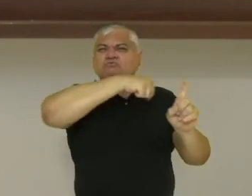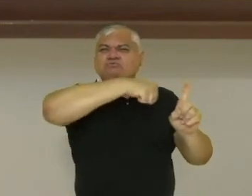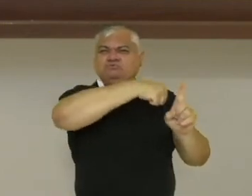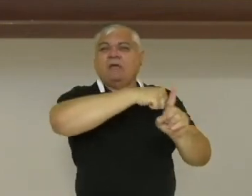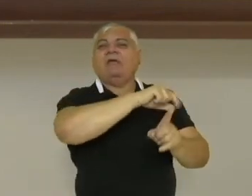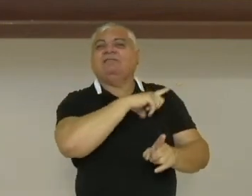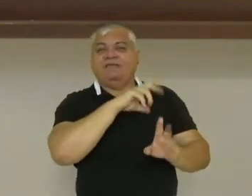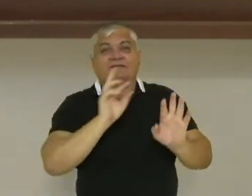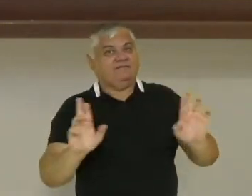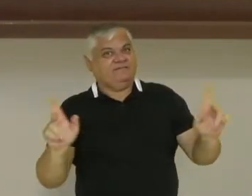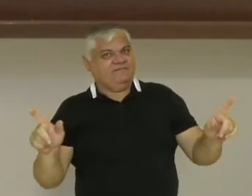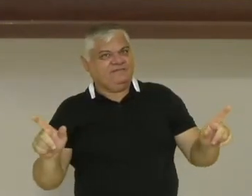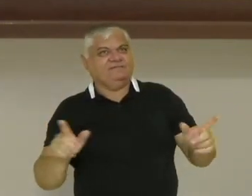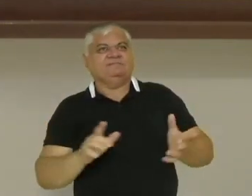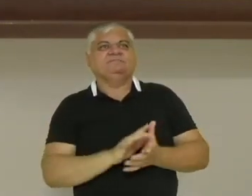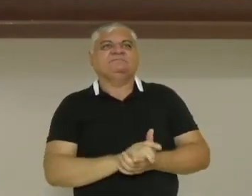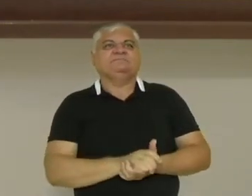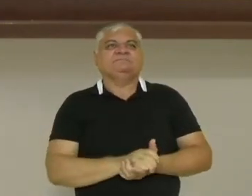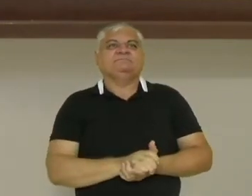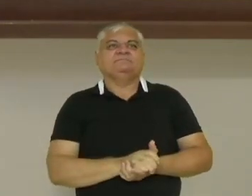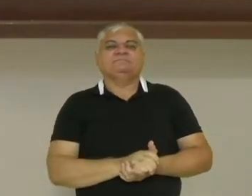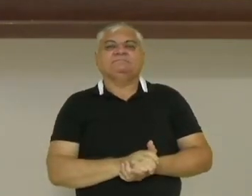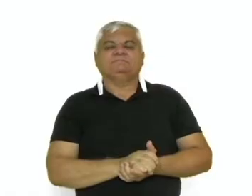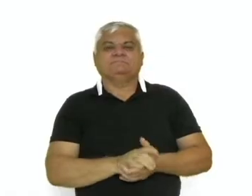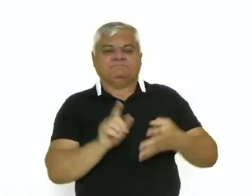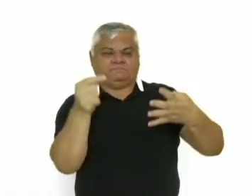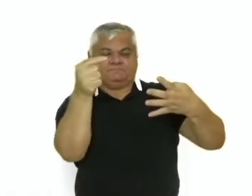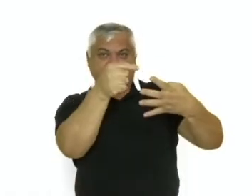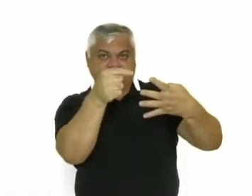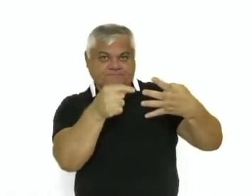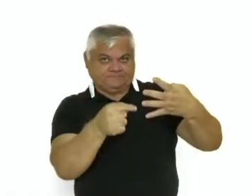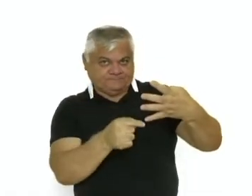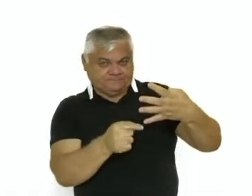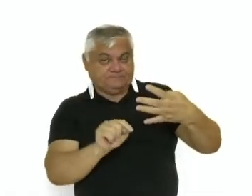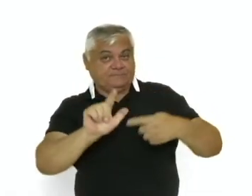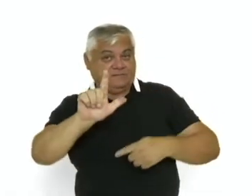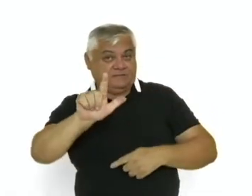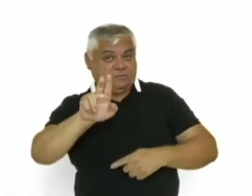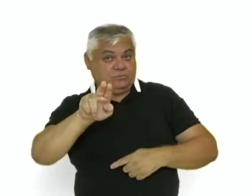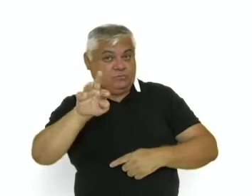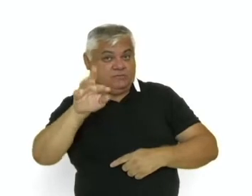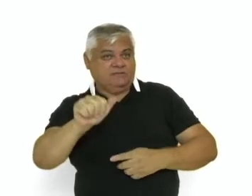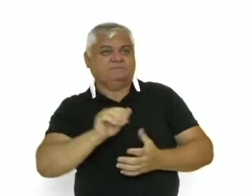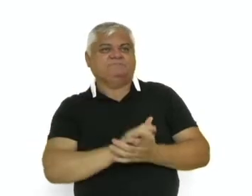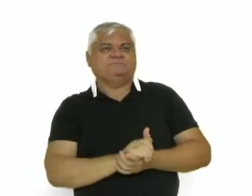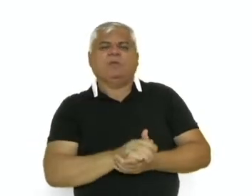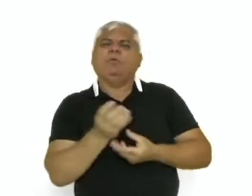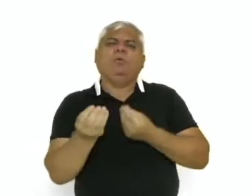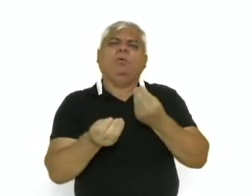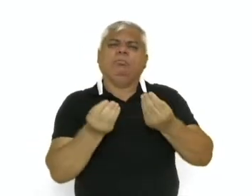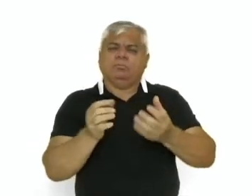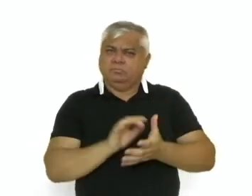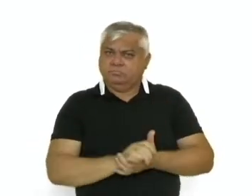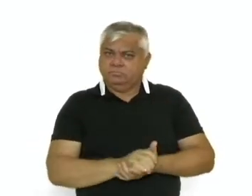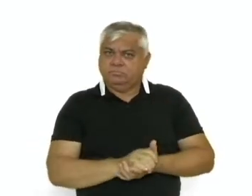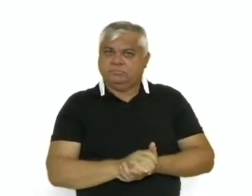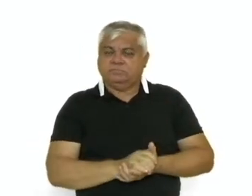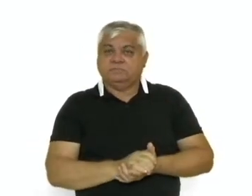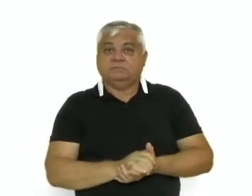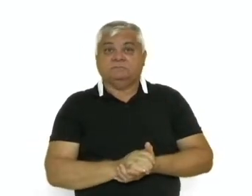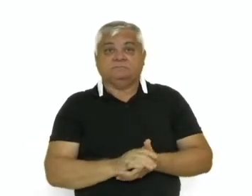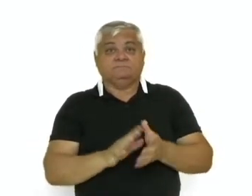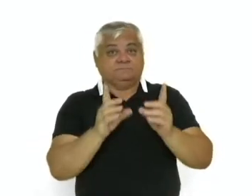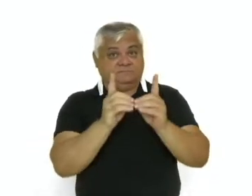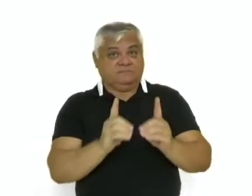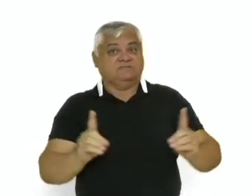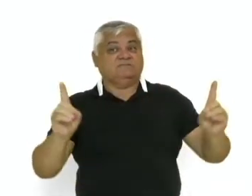da luta. A classificação das lutas. Então, como é que é classificada as lutas?